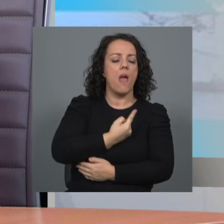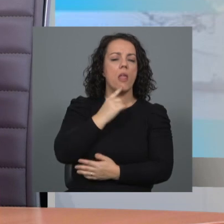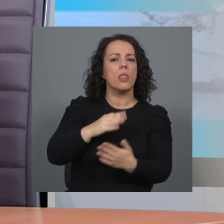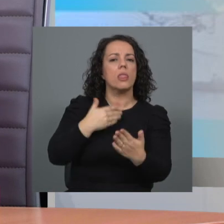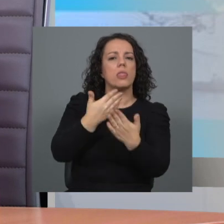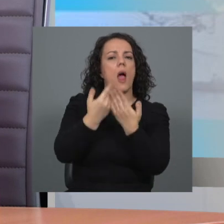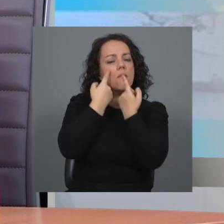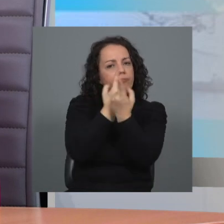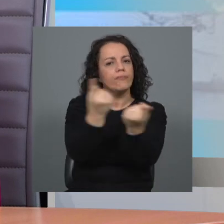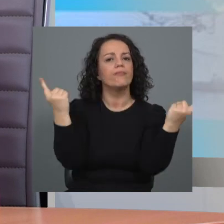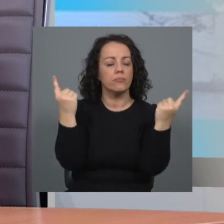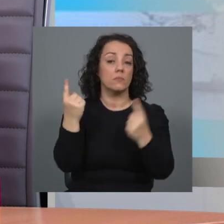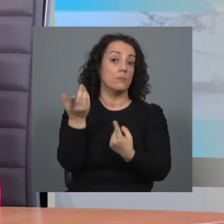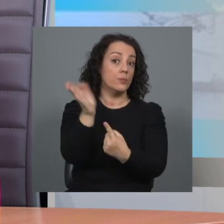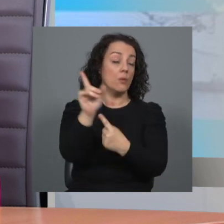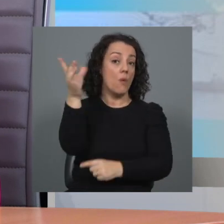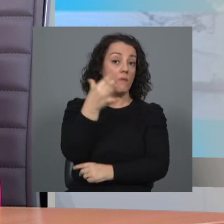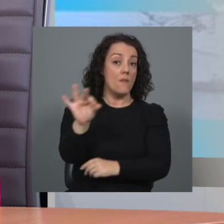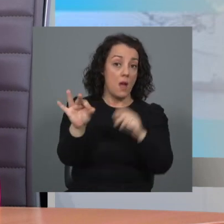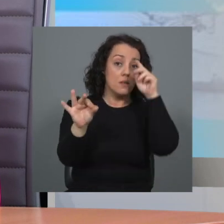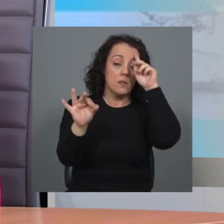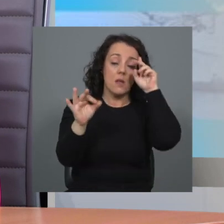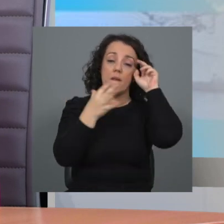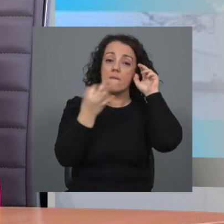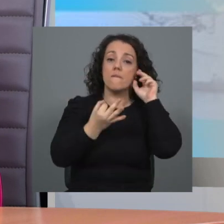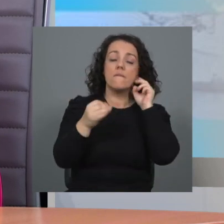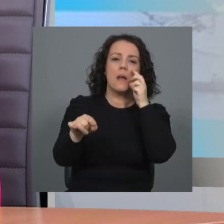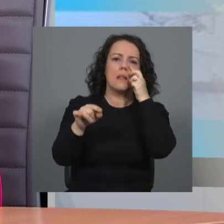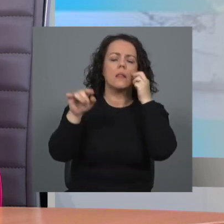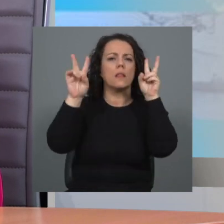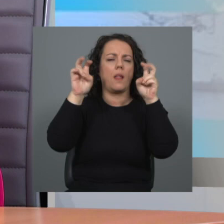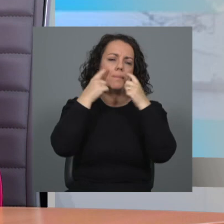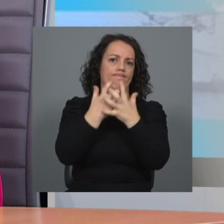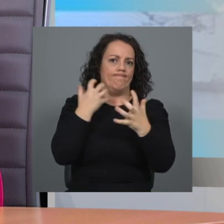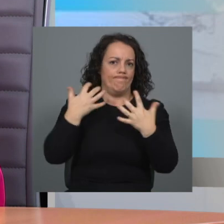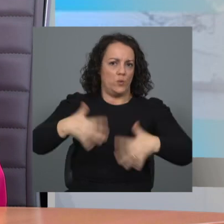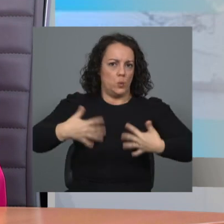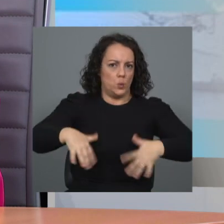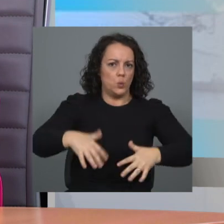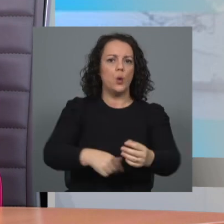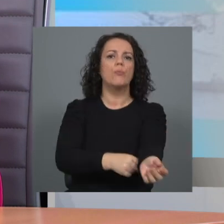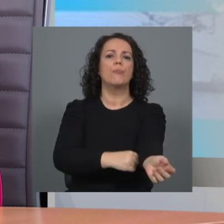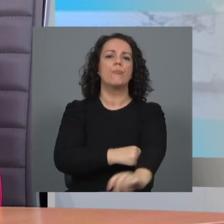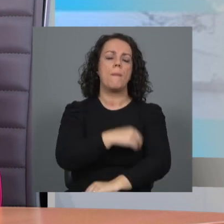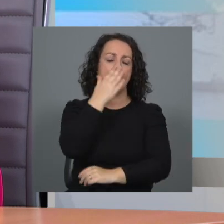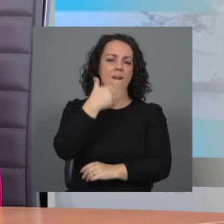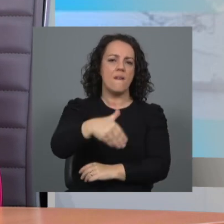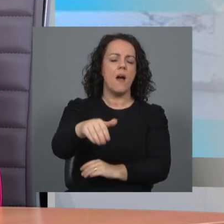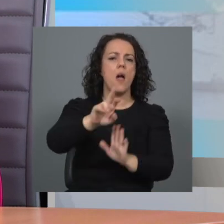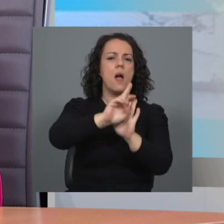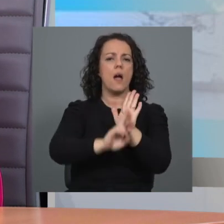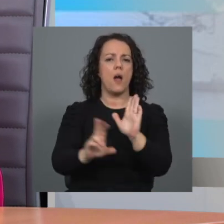por exemplo, em França volta a estar muito na ordem do dia, porque haverá novas regras